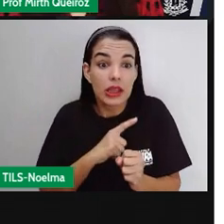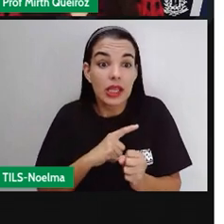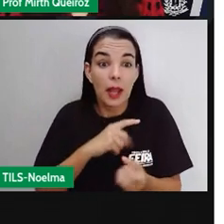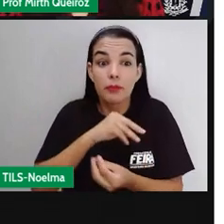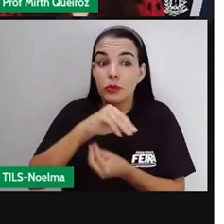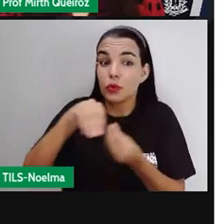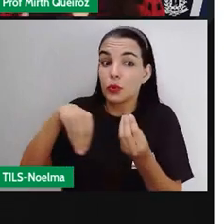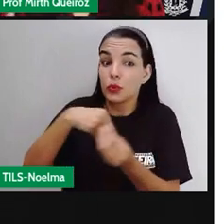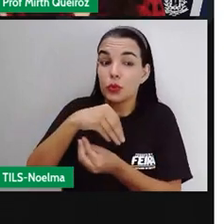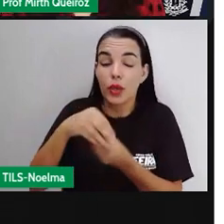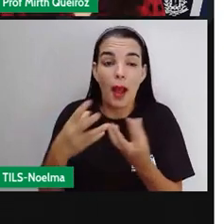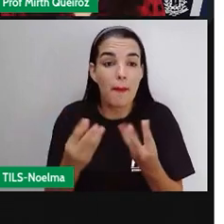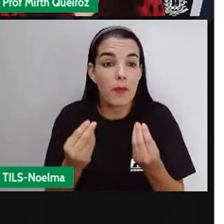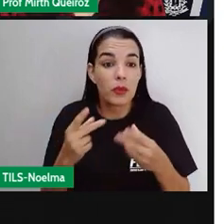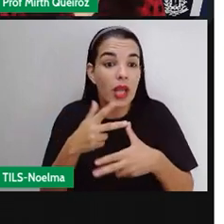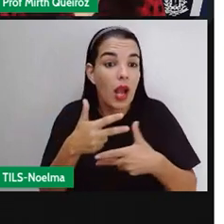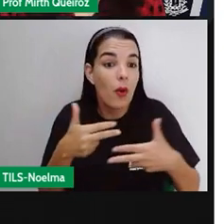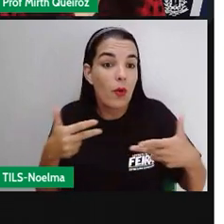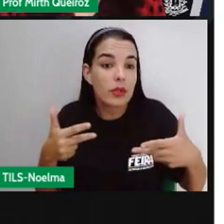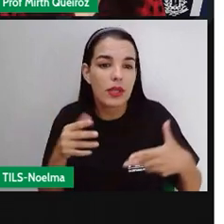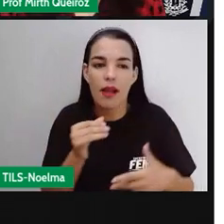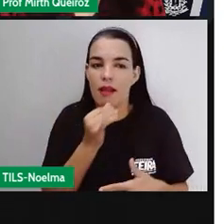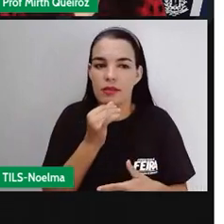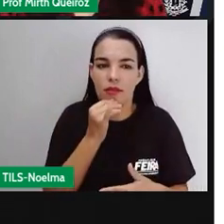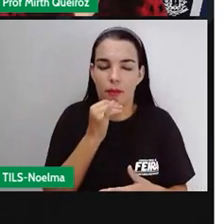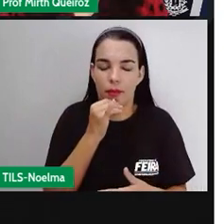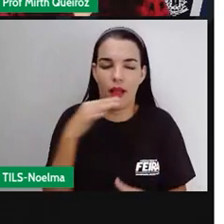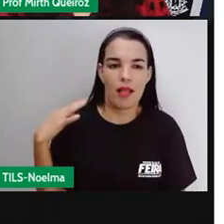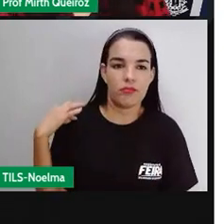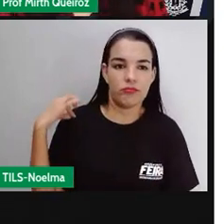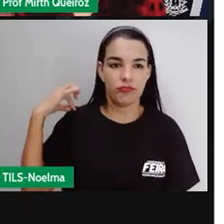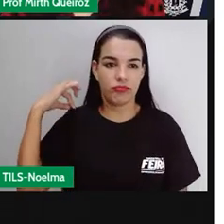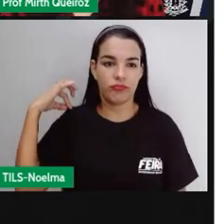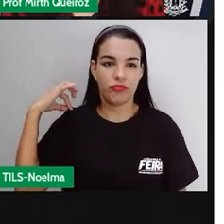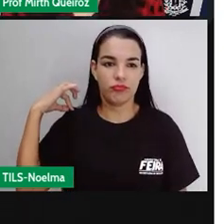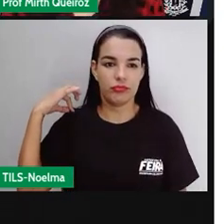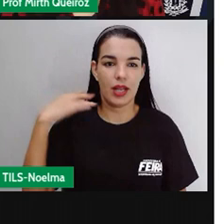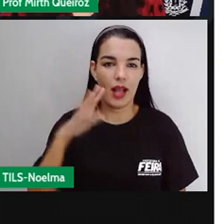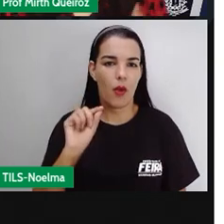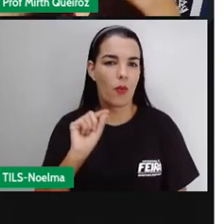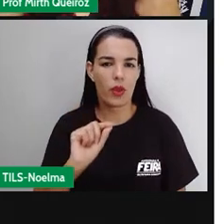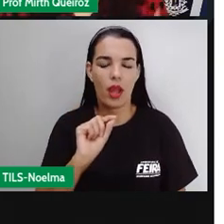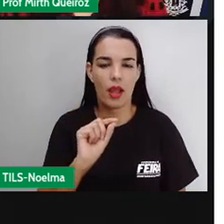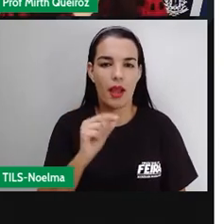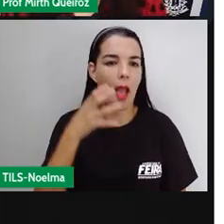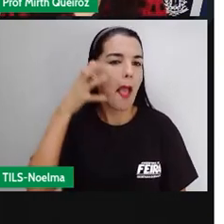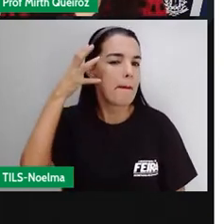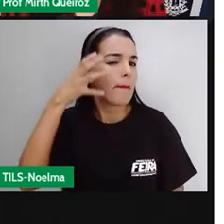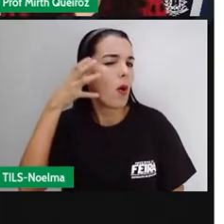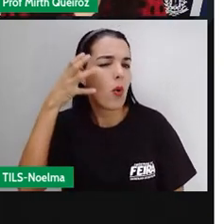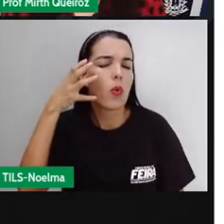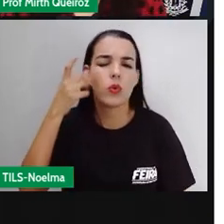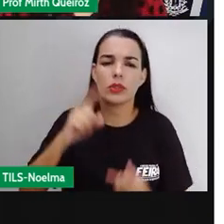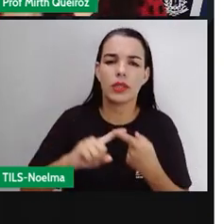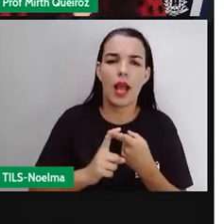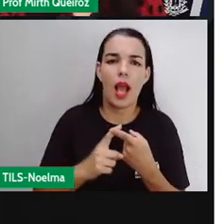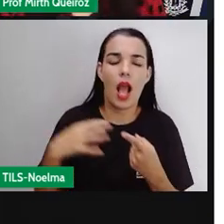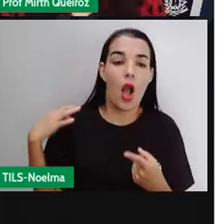coisas, tais como estilos, né? Estilos musicais, estilos de